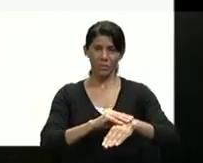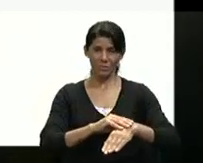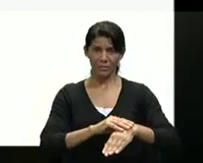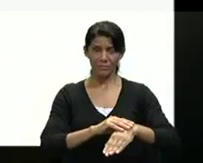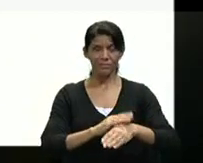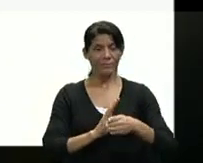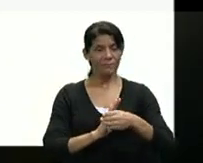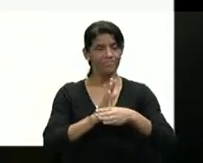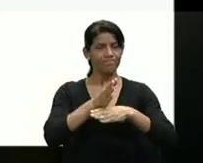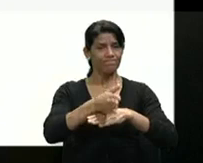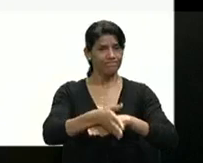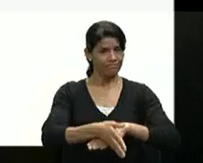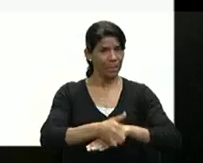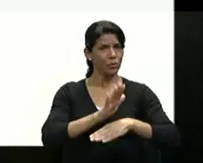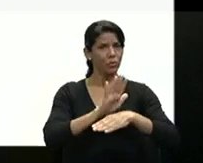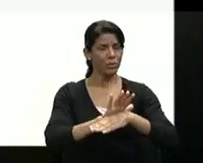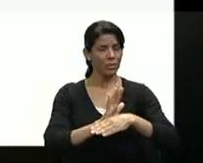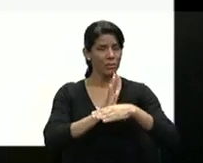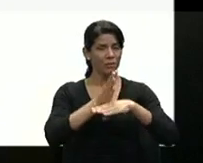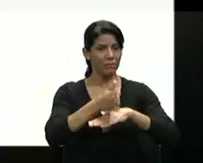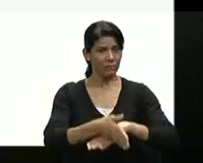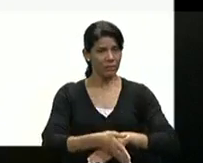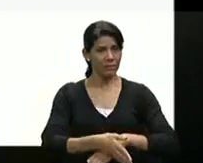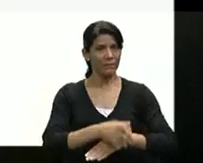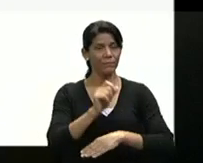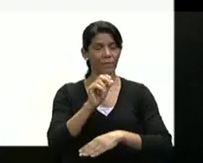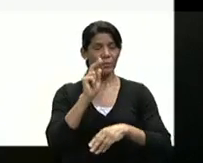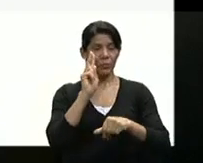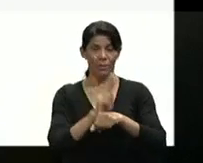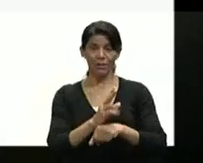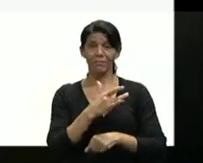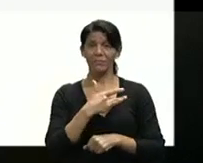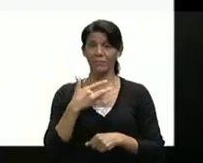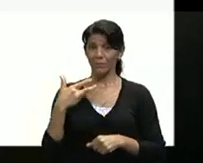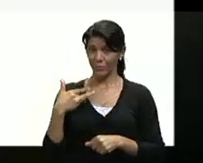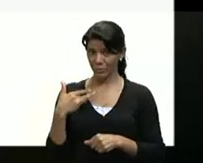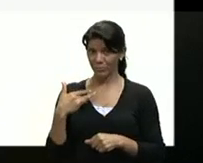porta de entrada através da promoção da saúde,